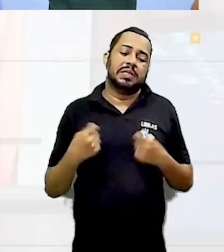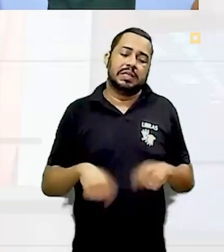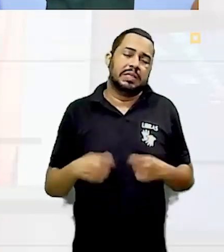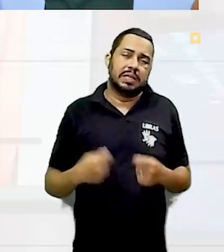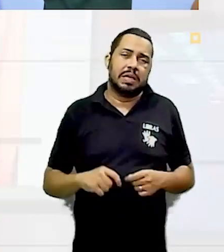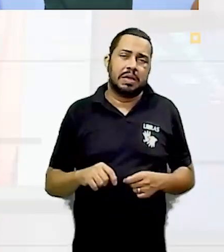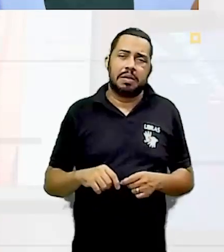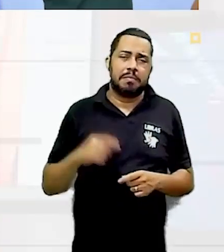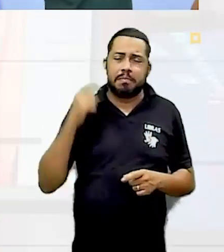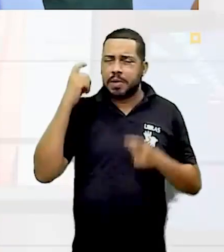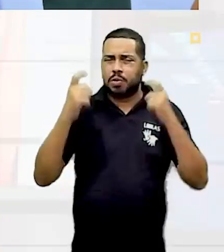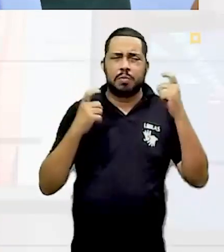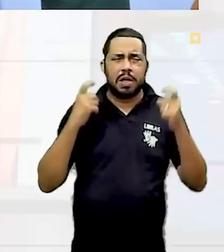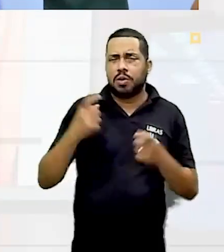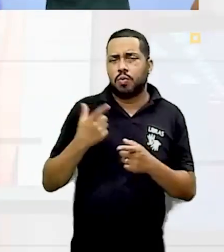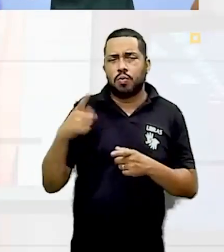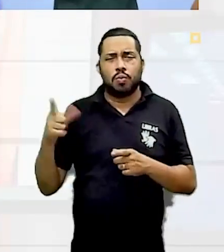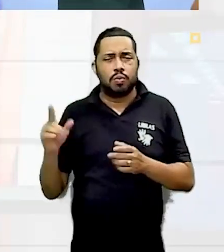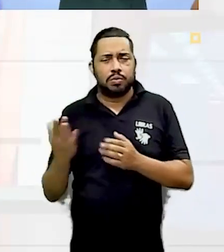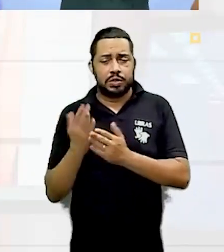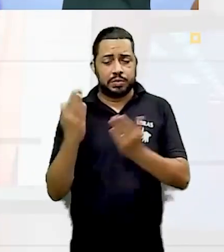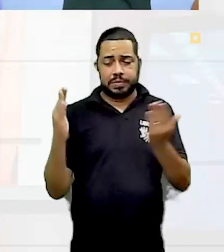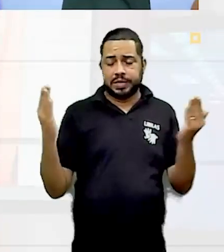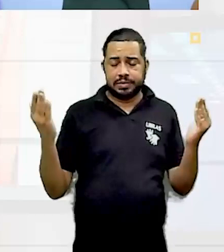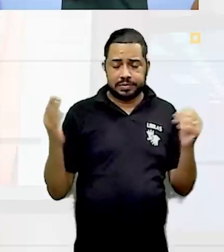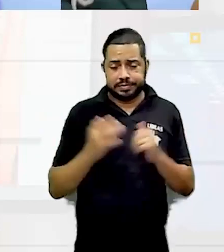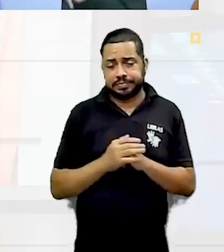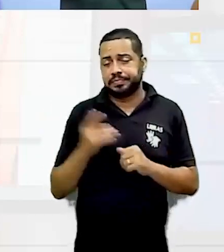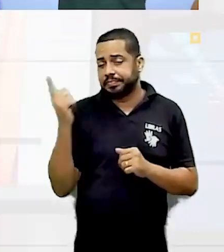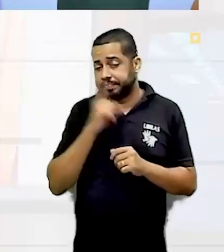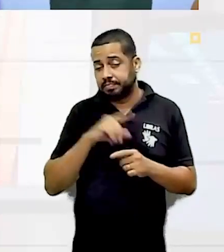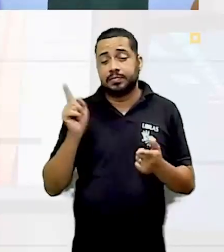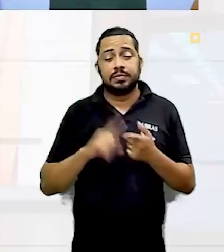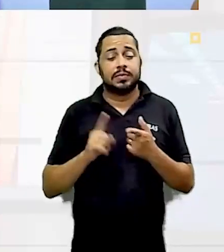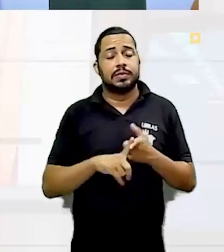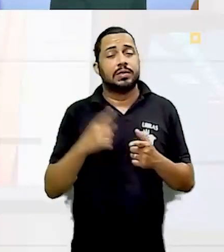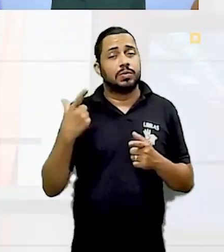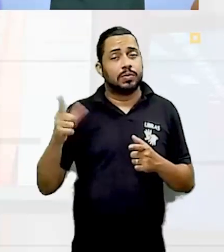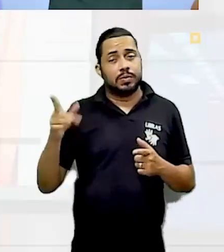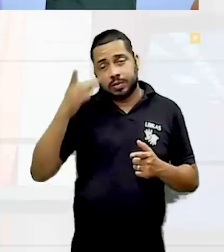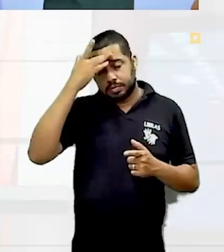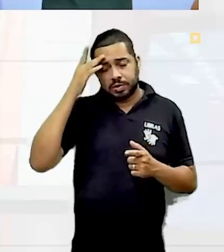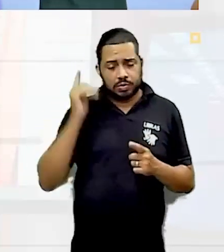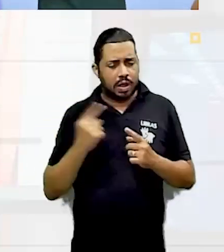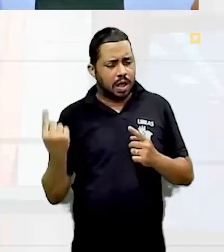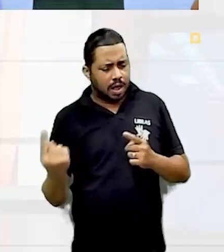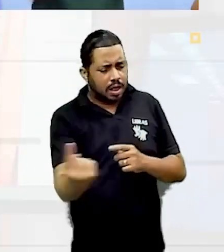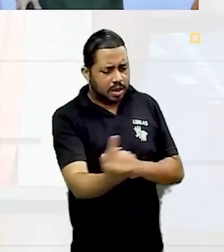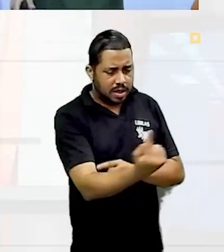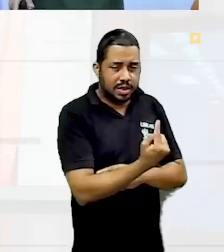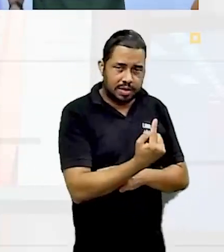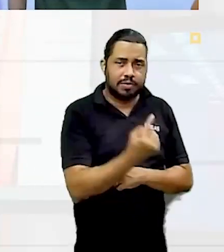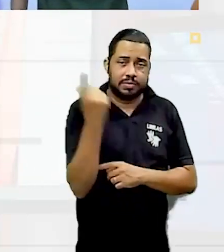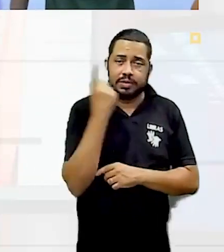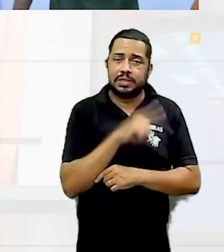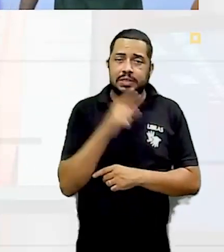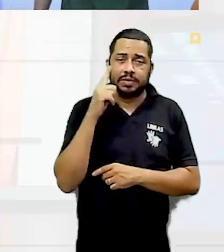preocupar com as imagens dos outros espelhos. Possibilitando também que outras pessoas que estejam ao redor também possam ver a mesma